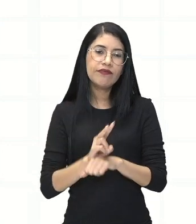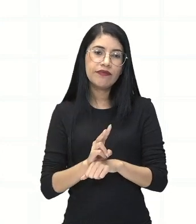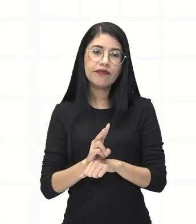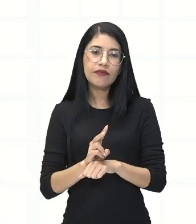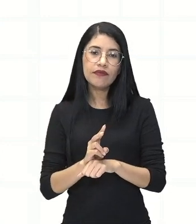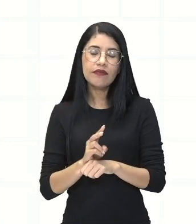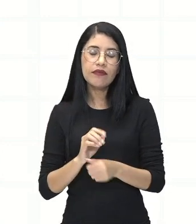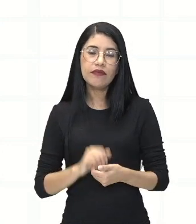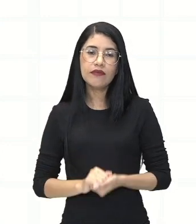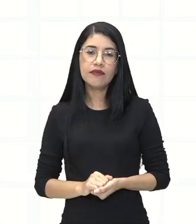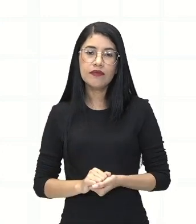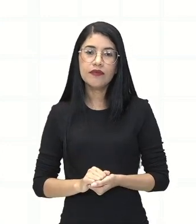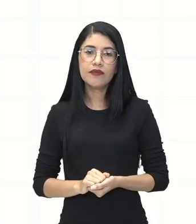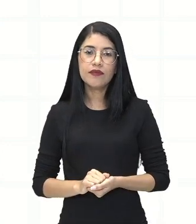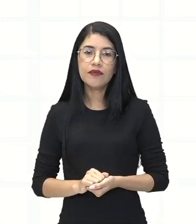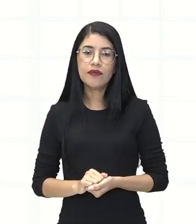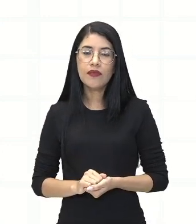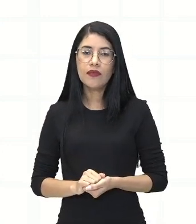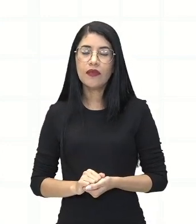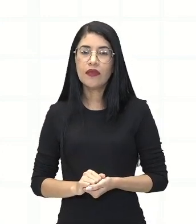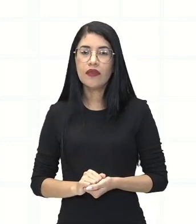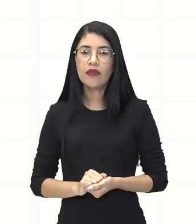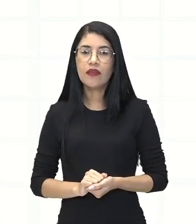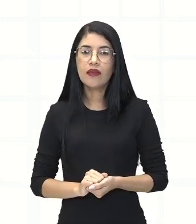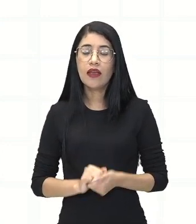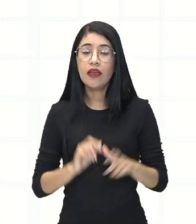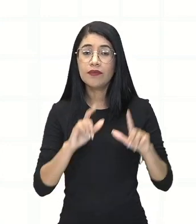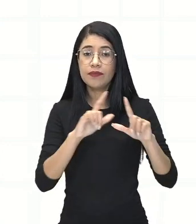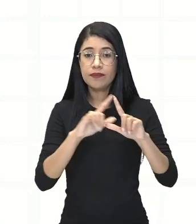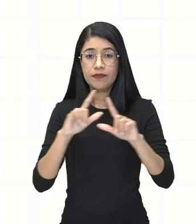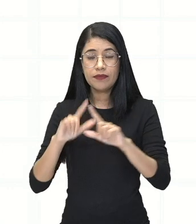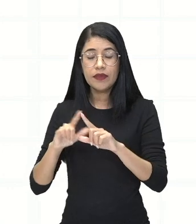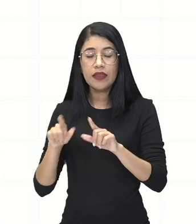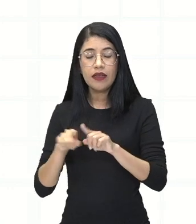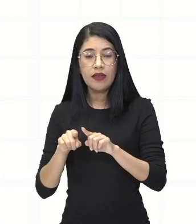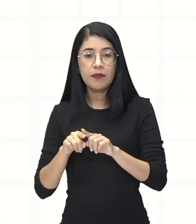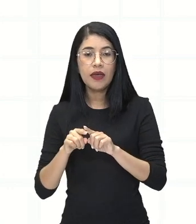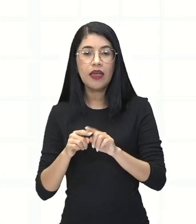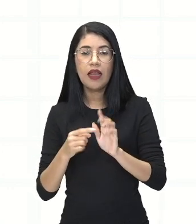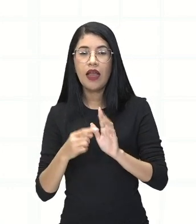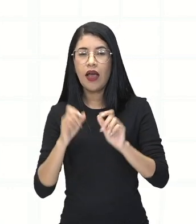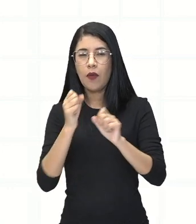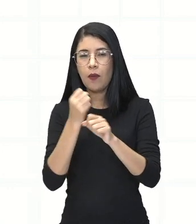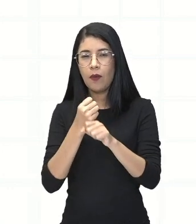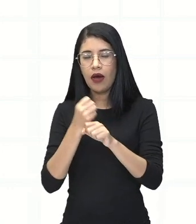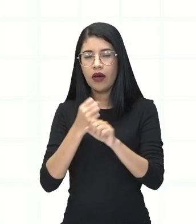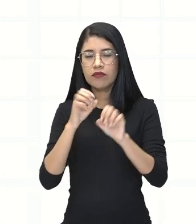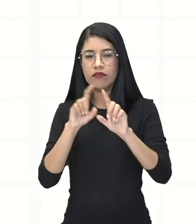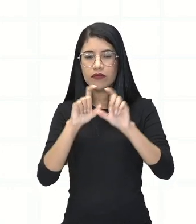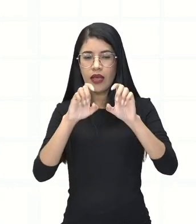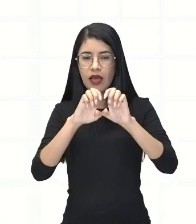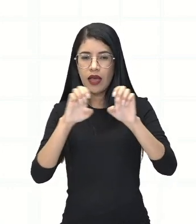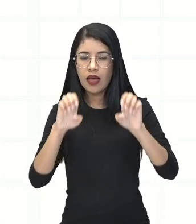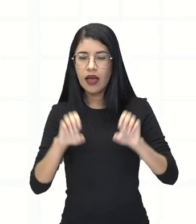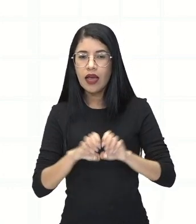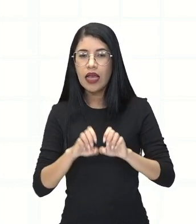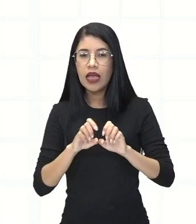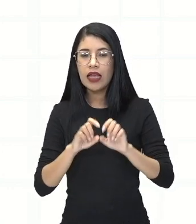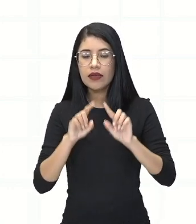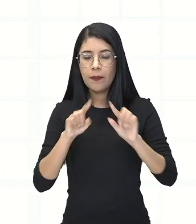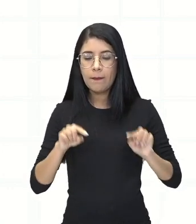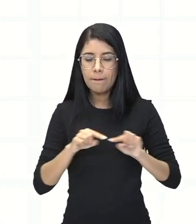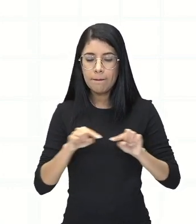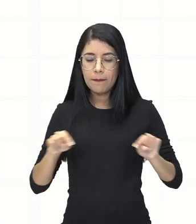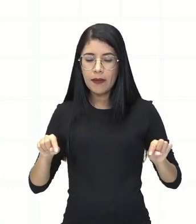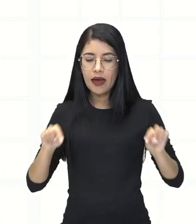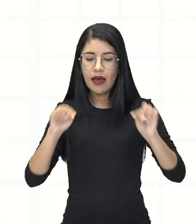de conservação, certo? As pirâmides do Egito, por apresentarem uma estrutura que aponta para cima, simbolizam a